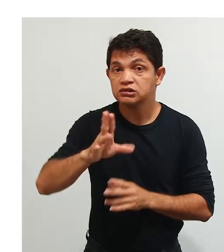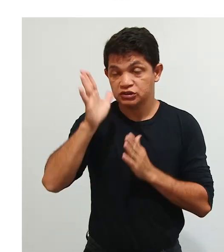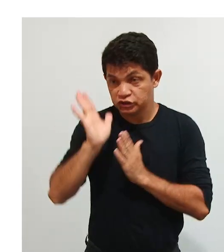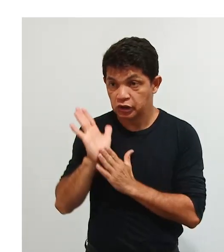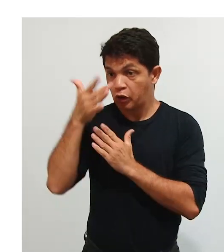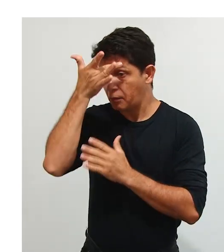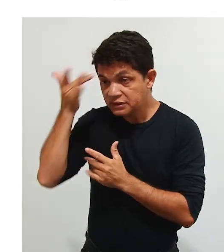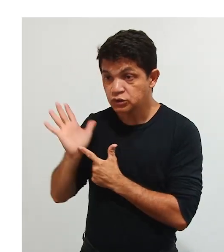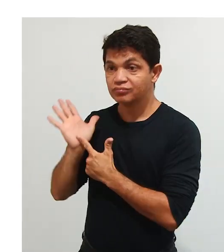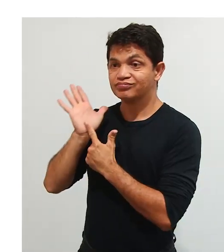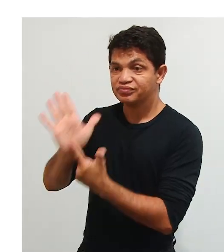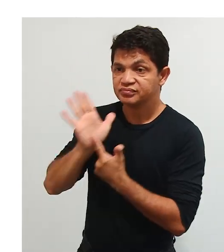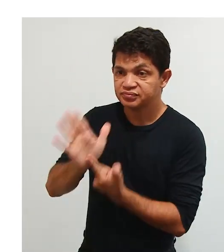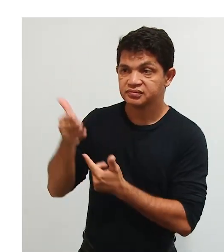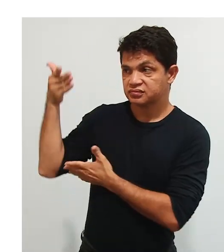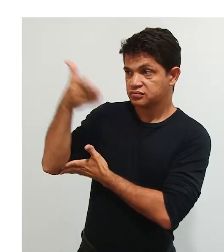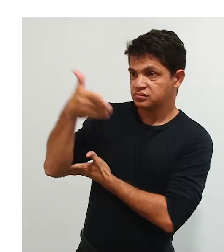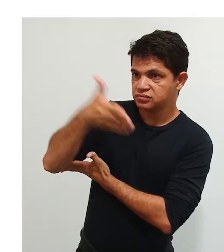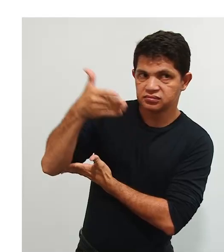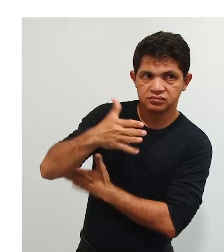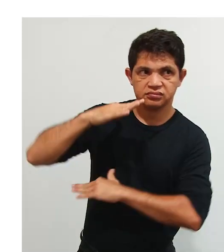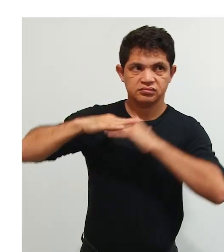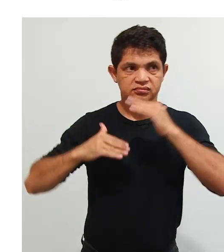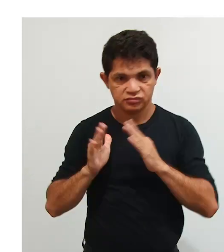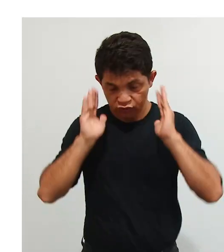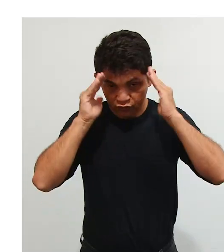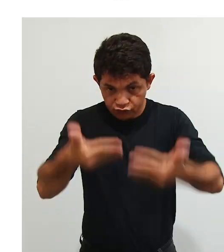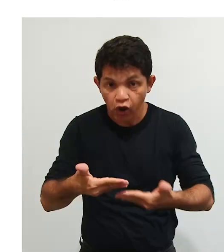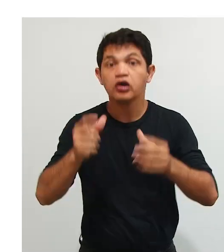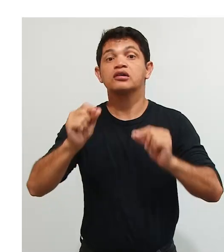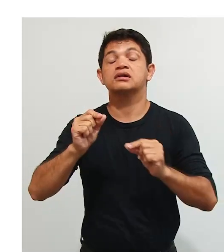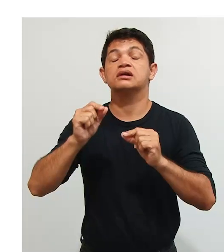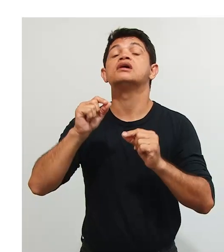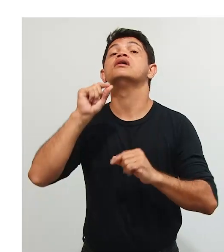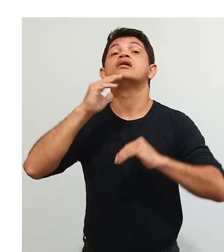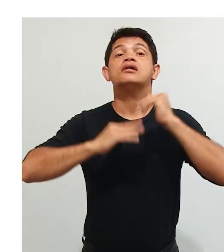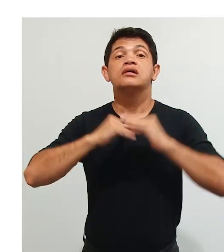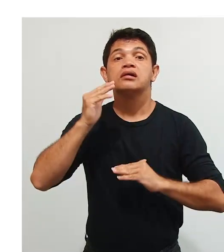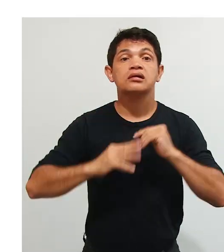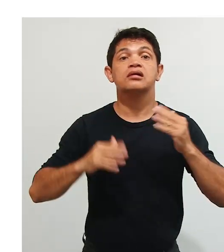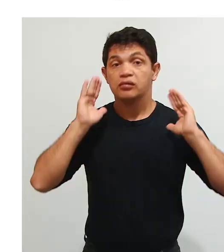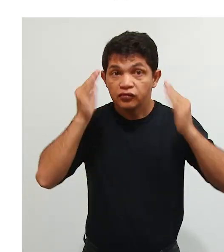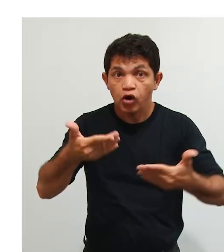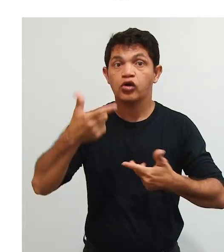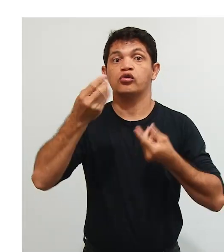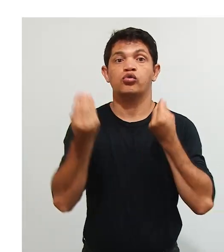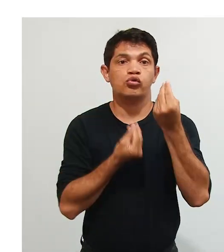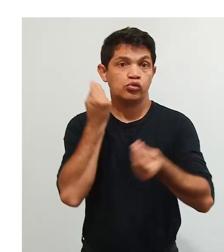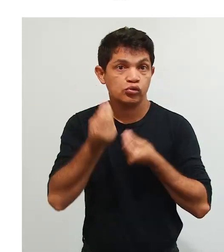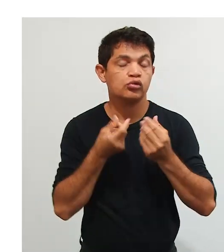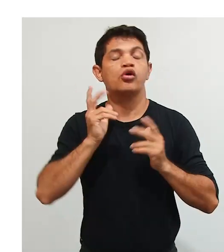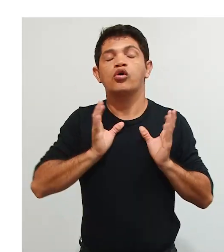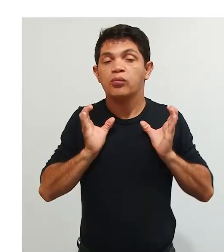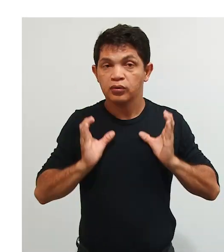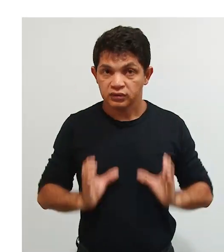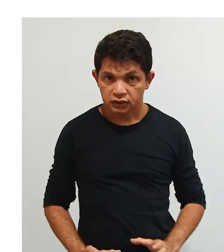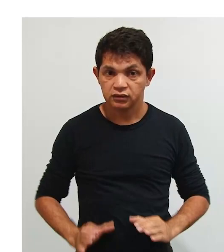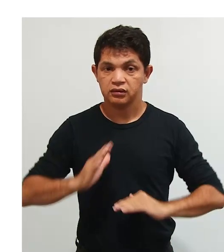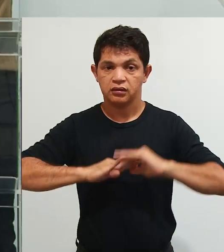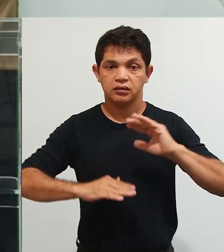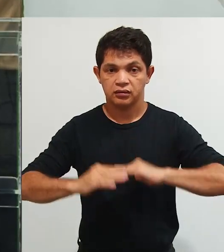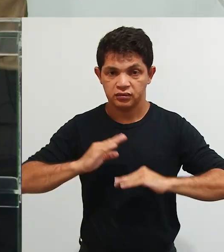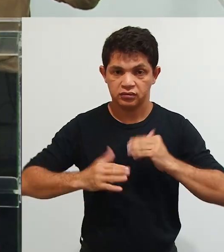o tempo presente e foque na solução. Gente, Quando nós estamos num